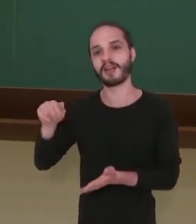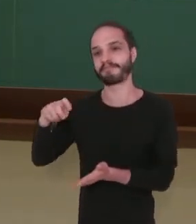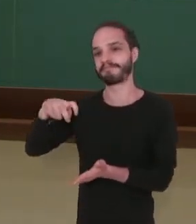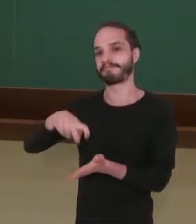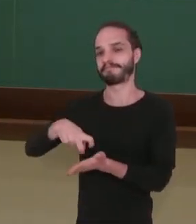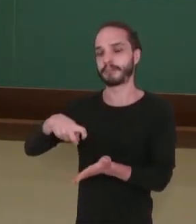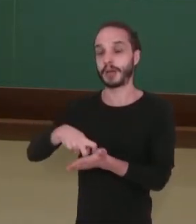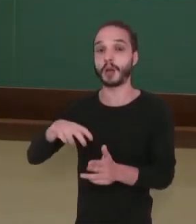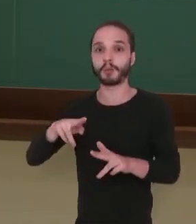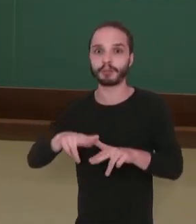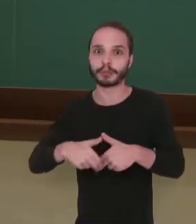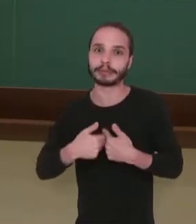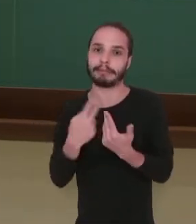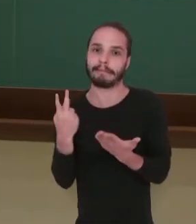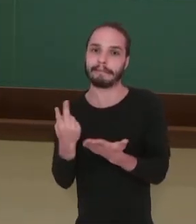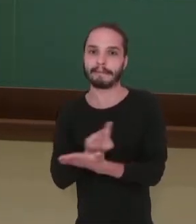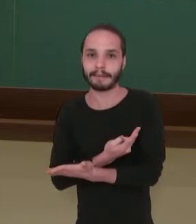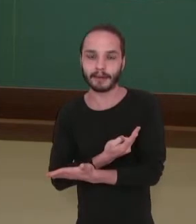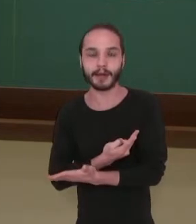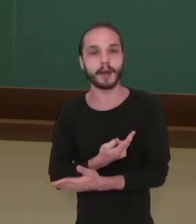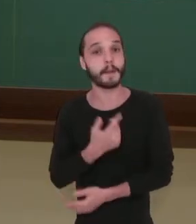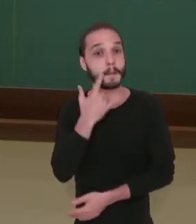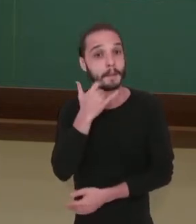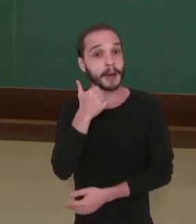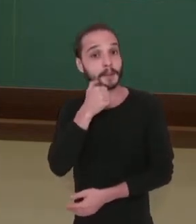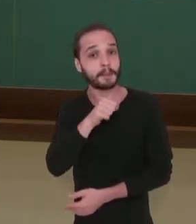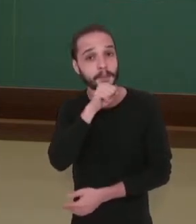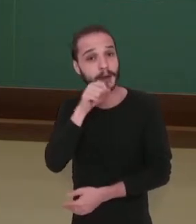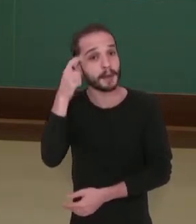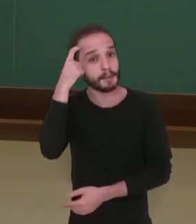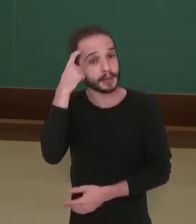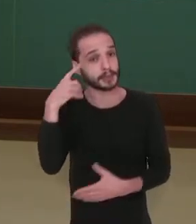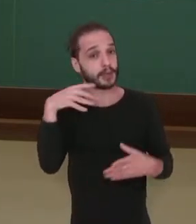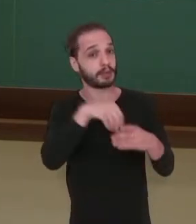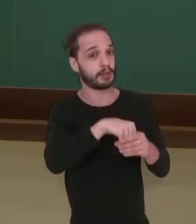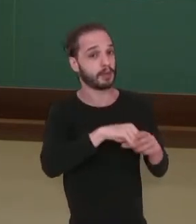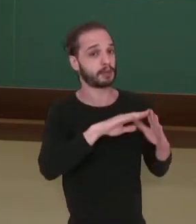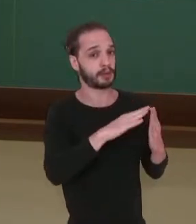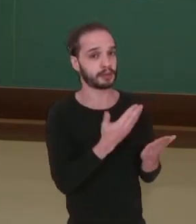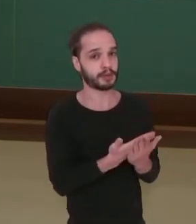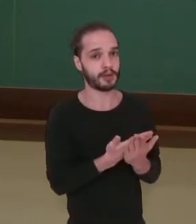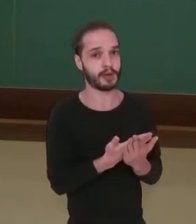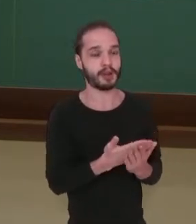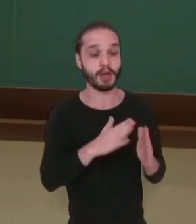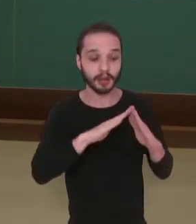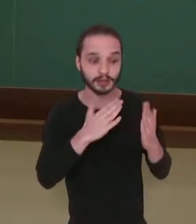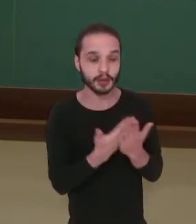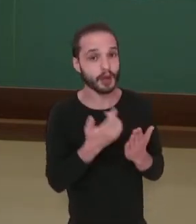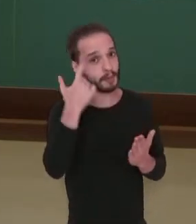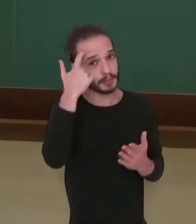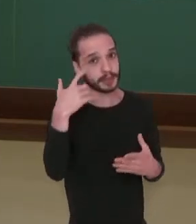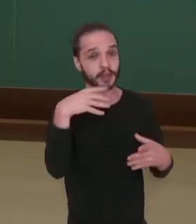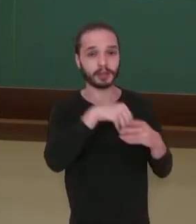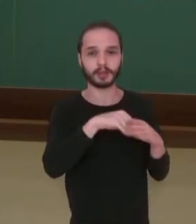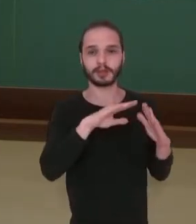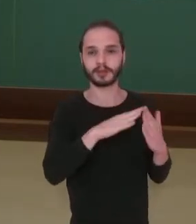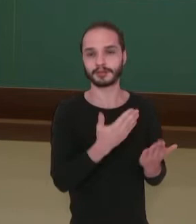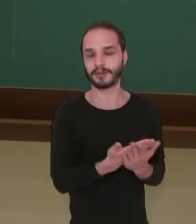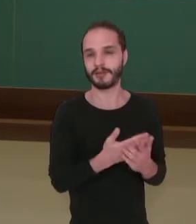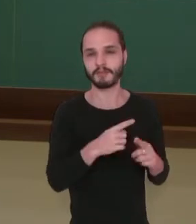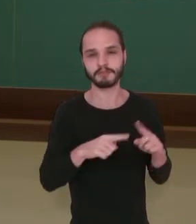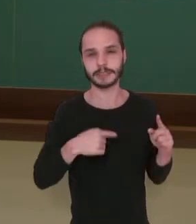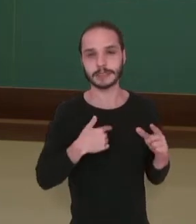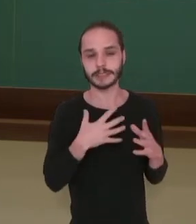de maneira incorreta. Os pais achavam que eles estavam na escola, a escola achava que eles estavam na escola, e eles não estavam. Eles descumpriram com